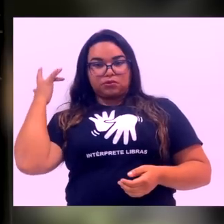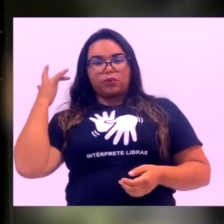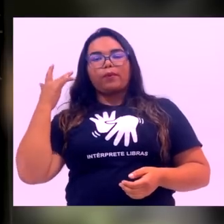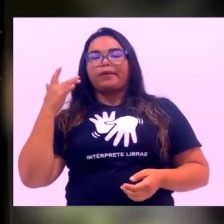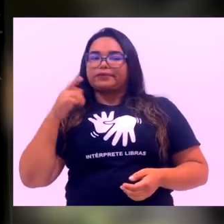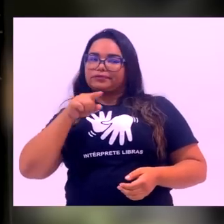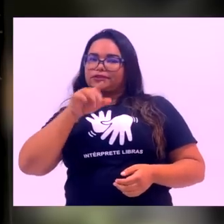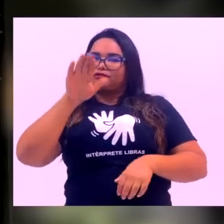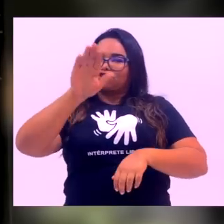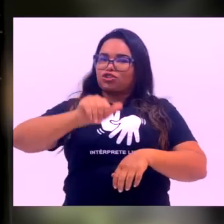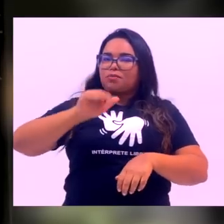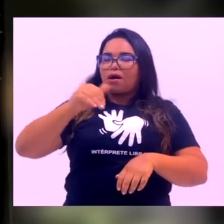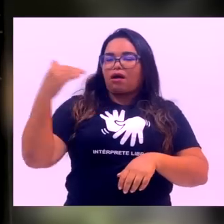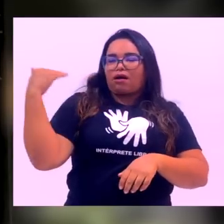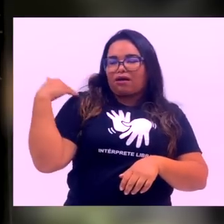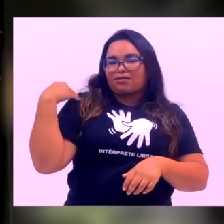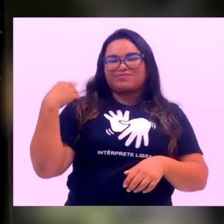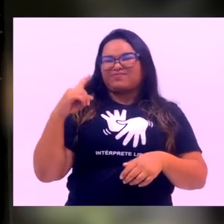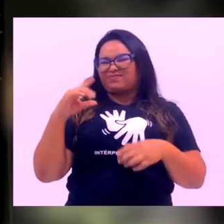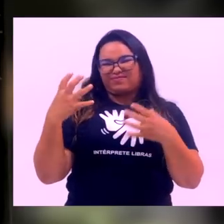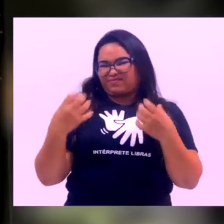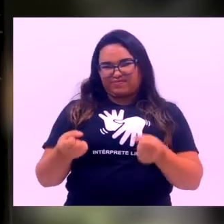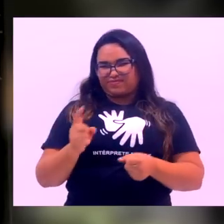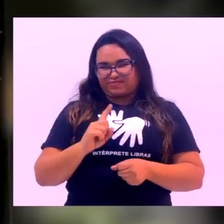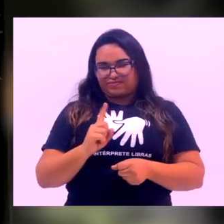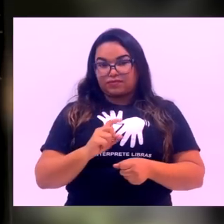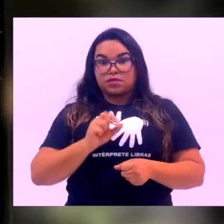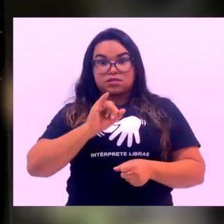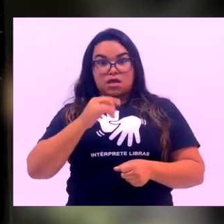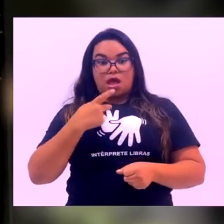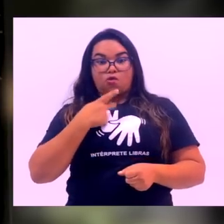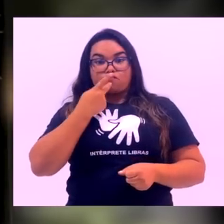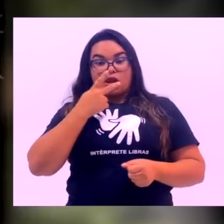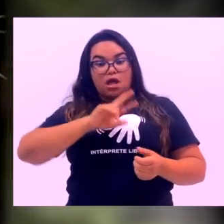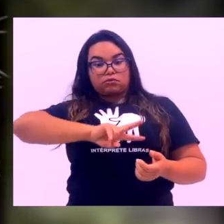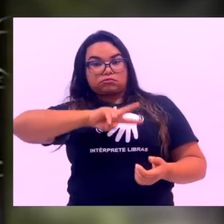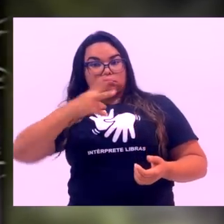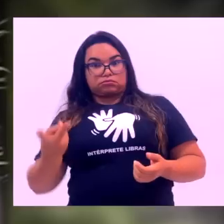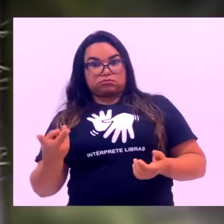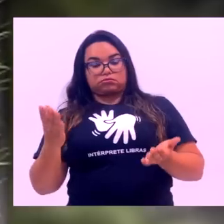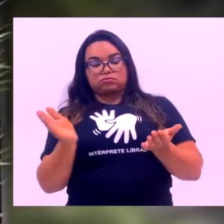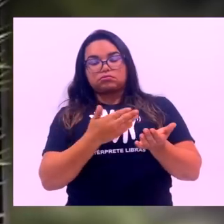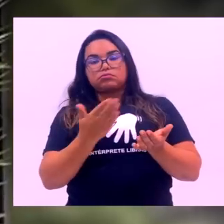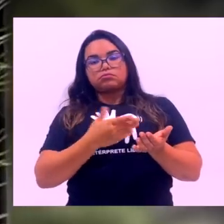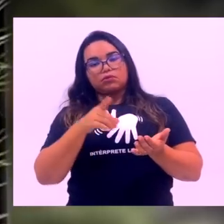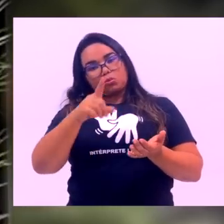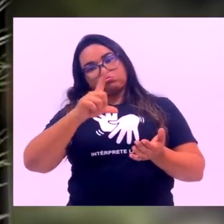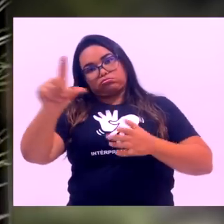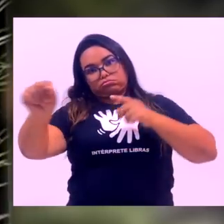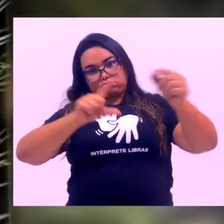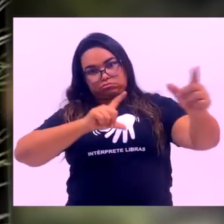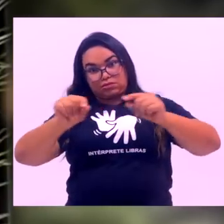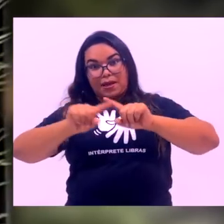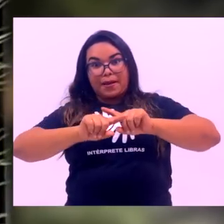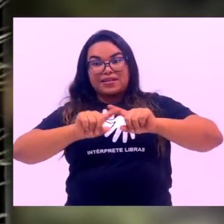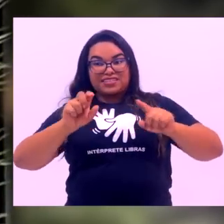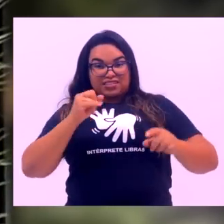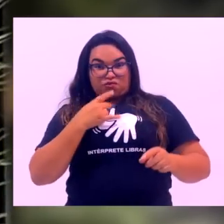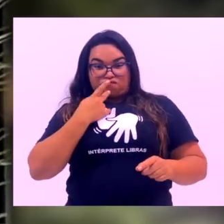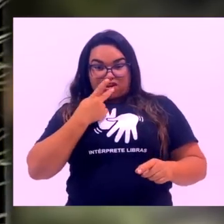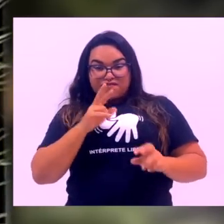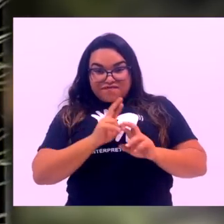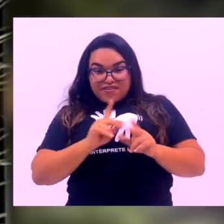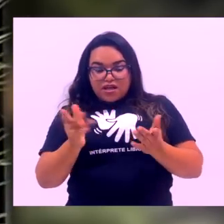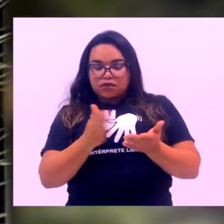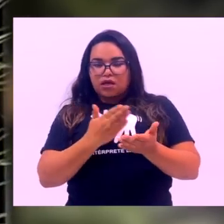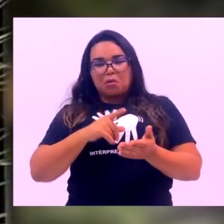reputação atenderão o seu convite. Se eu falar alguma coisa contrária à palavra de Deus, vocês podem sair na mesma hora. Se eu não disser o que